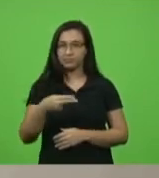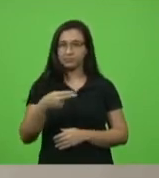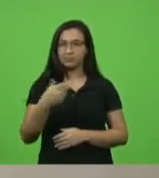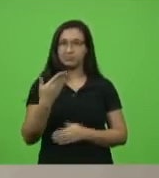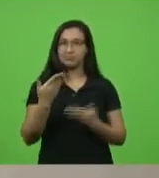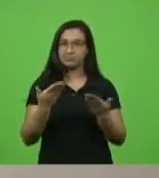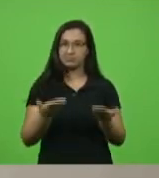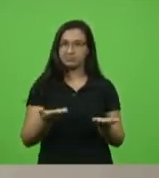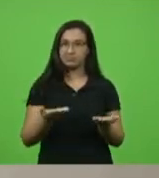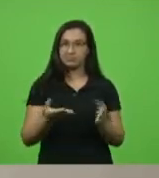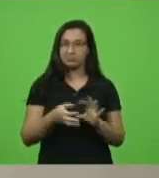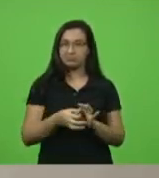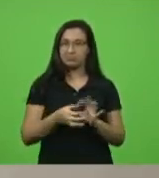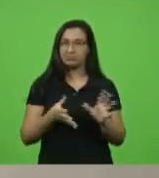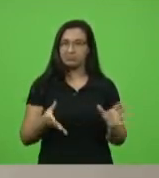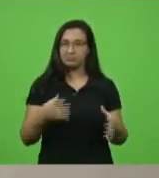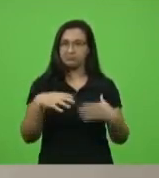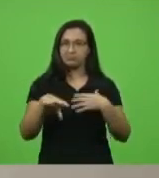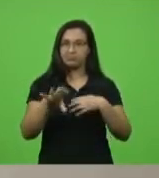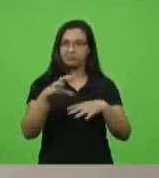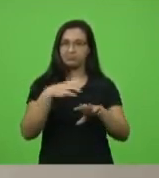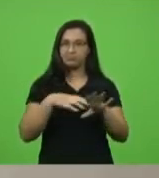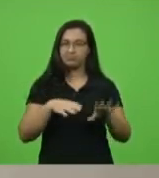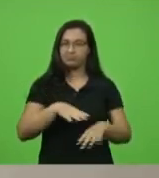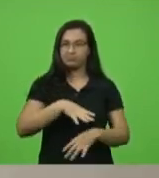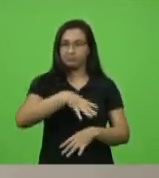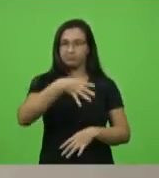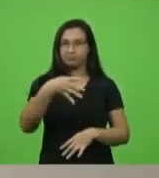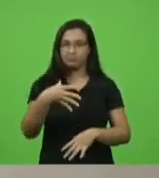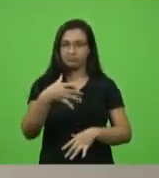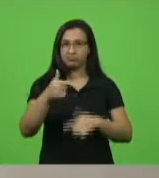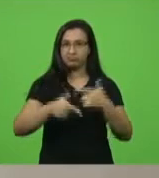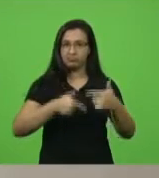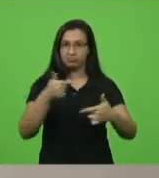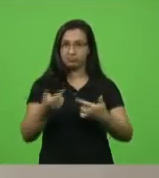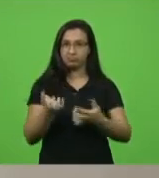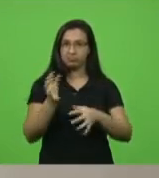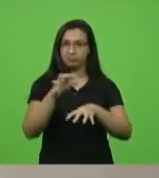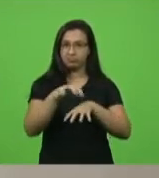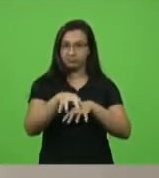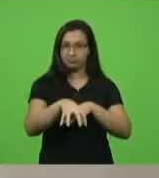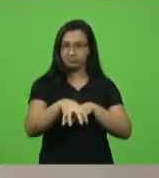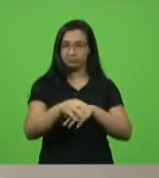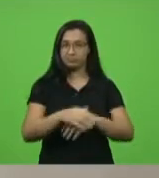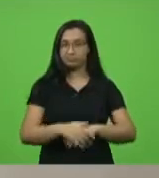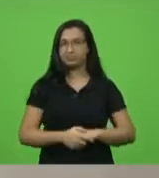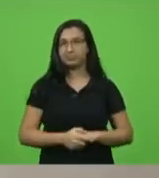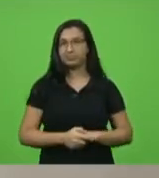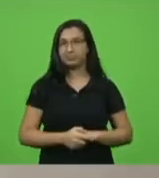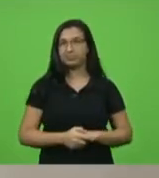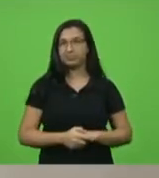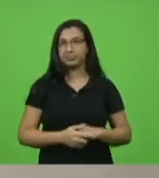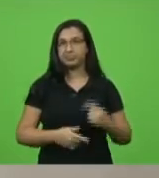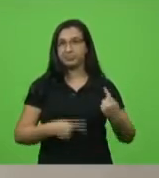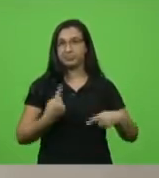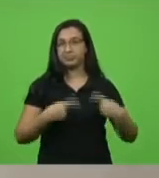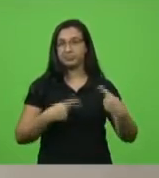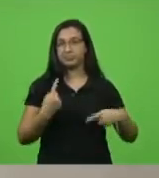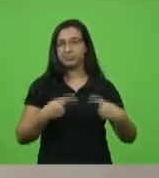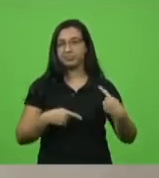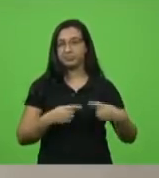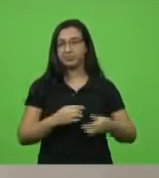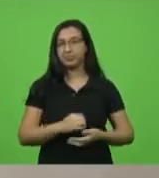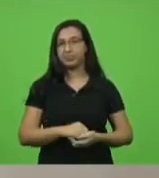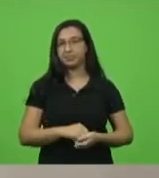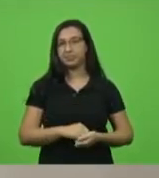desprendimento, solidariedade e coragem no cumprimento dos seus deveres funcionais. Em discussão. Não havendo quem queira discutir, em